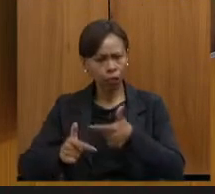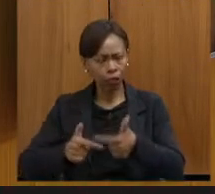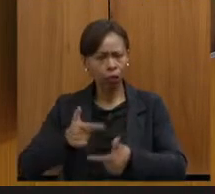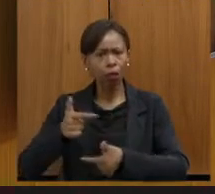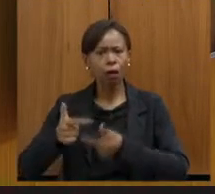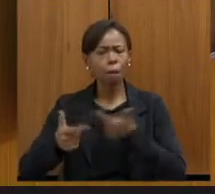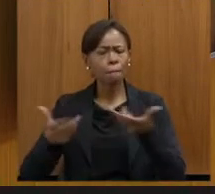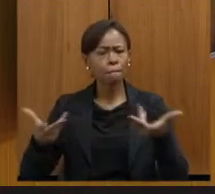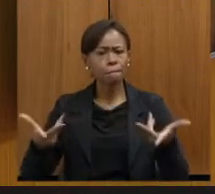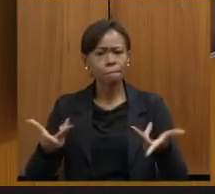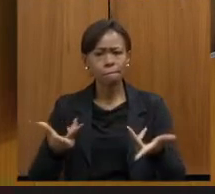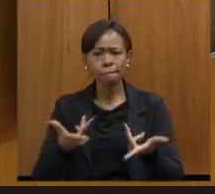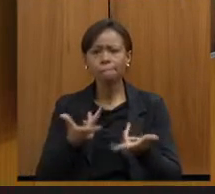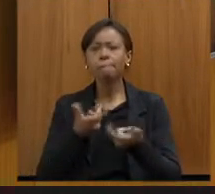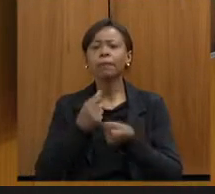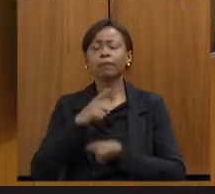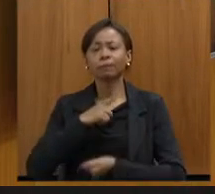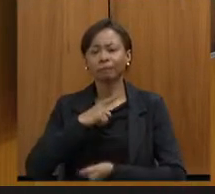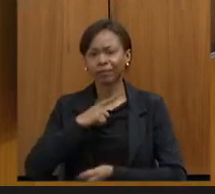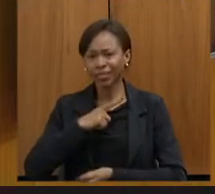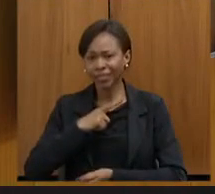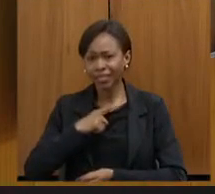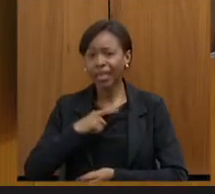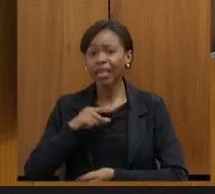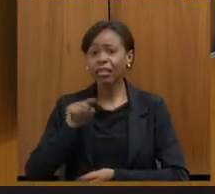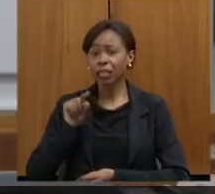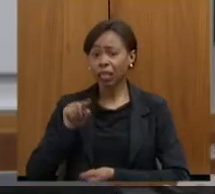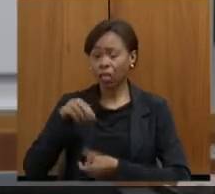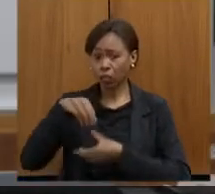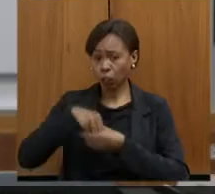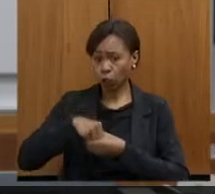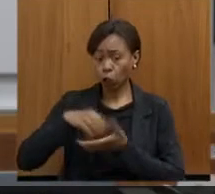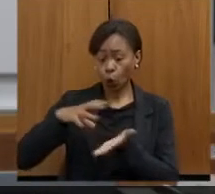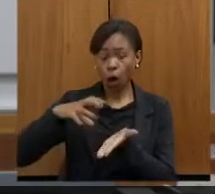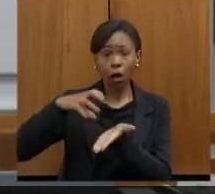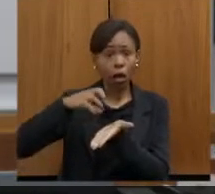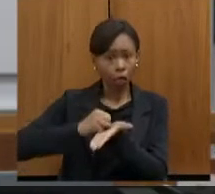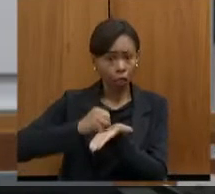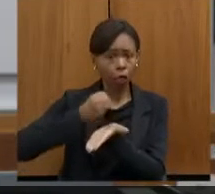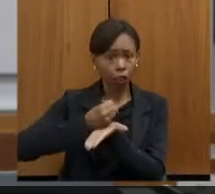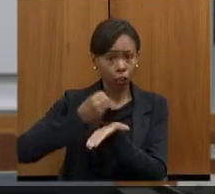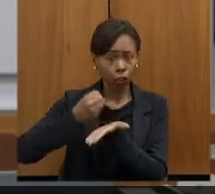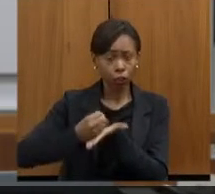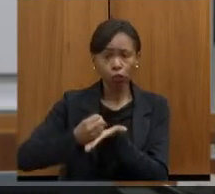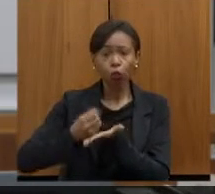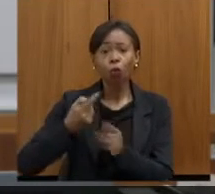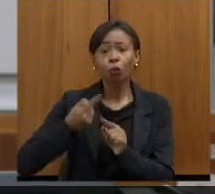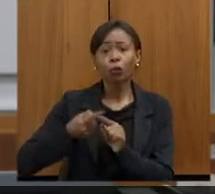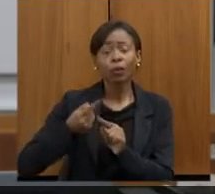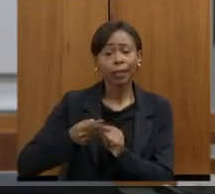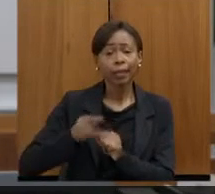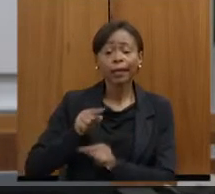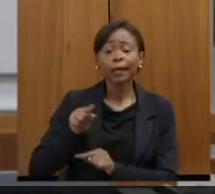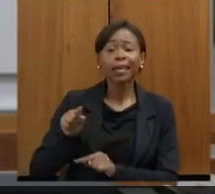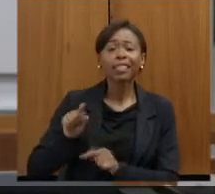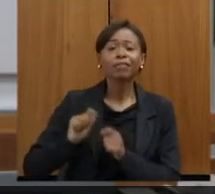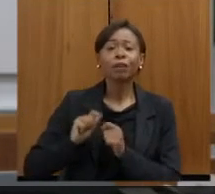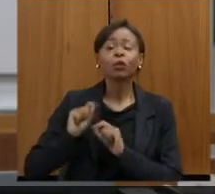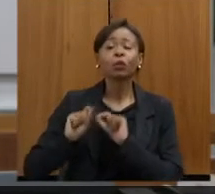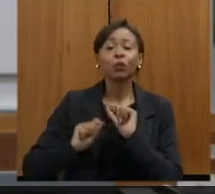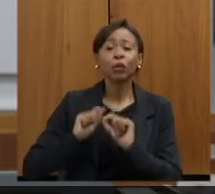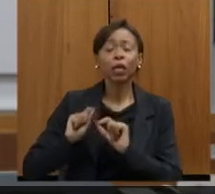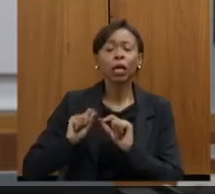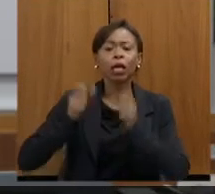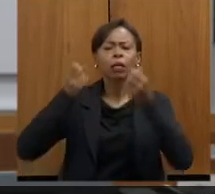eficiente com relação aos registradores, de desmistificar a questão da regularização